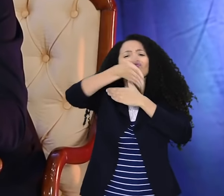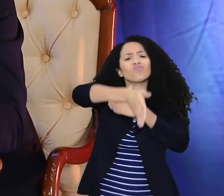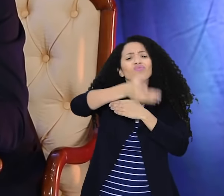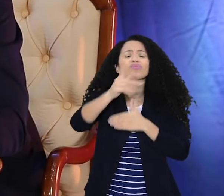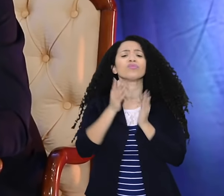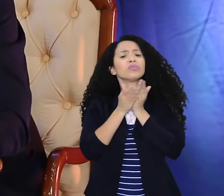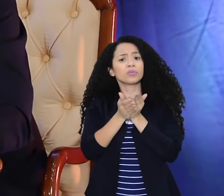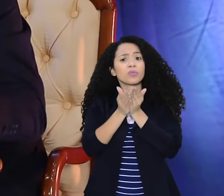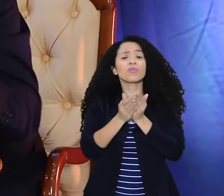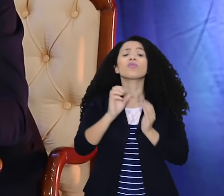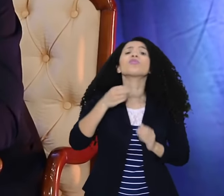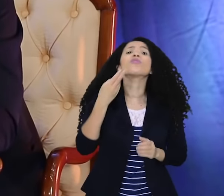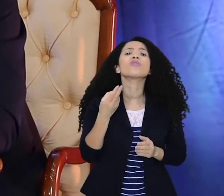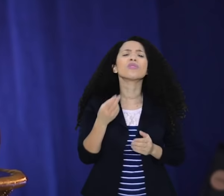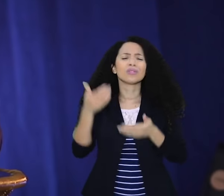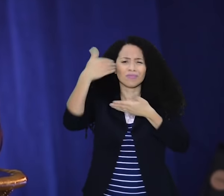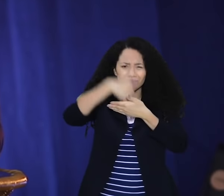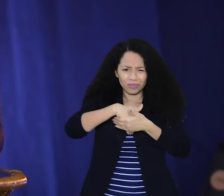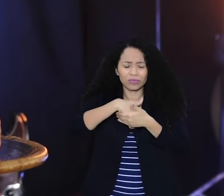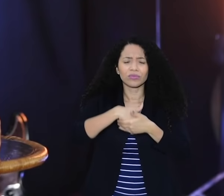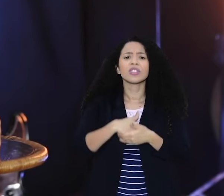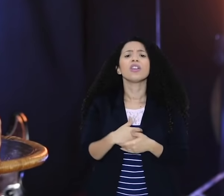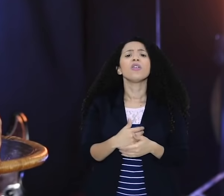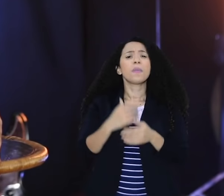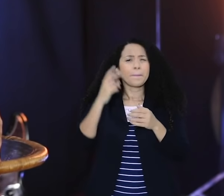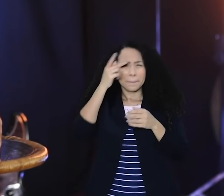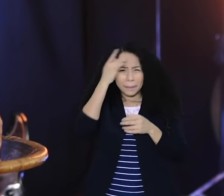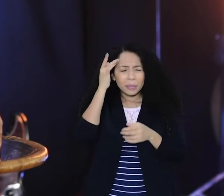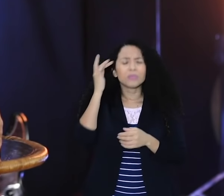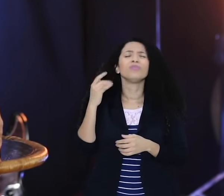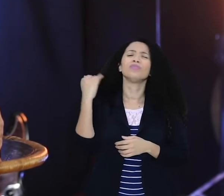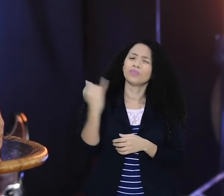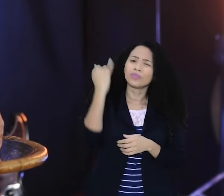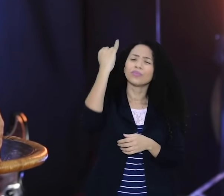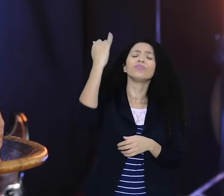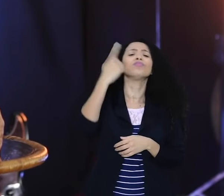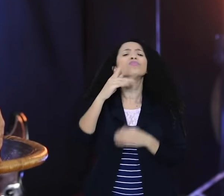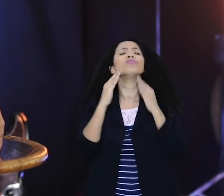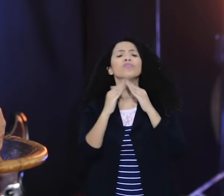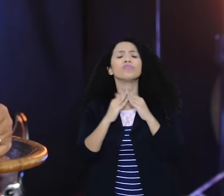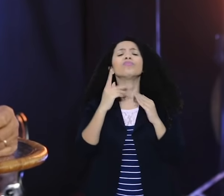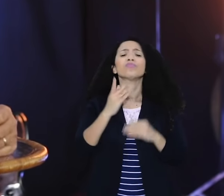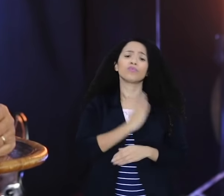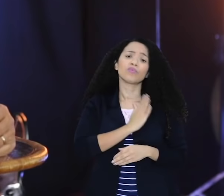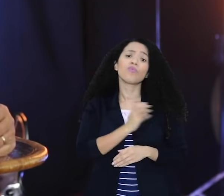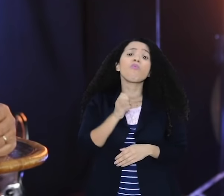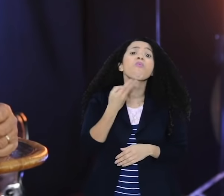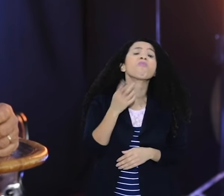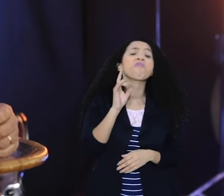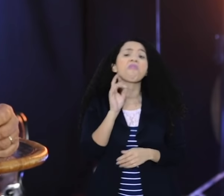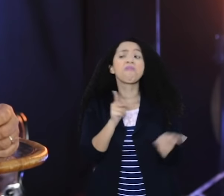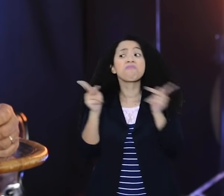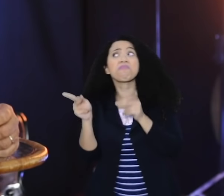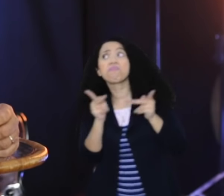é um personagem importante na sua casa, no seu coração, ou ele é apenas um visitante casual? Porque essa é uma oportunidade